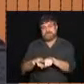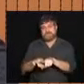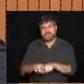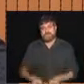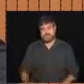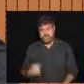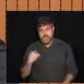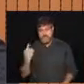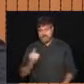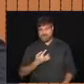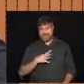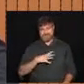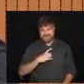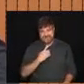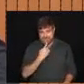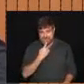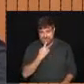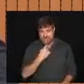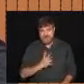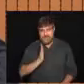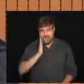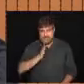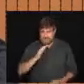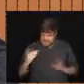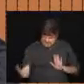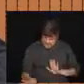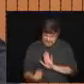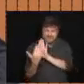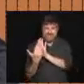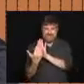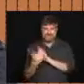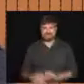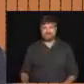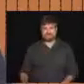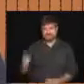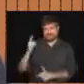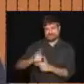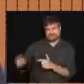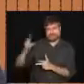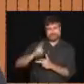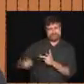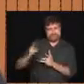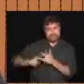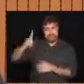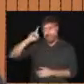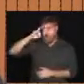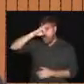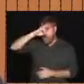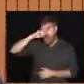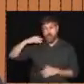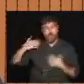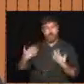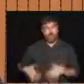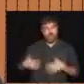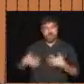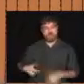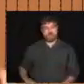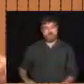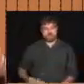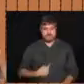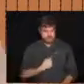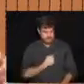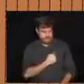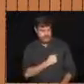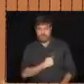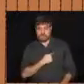A nossa cidade, ela já enfrentou situações muito difíceis. Aliás, o símbolo que eu carrego